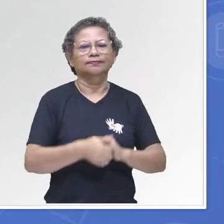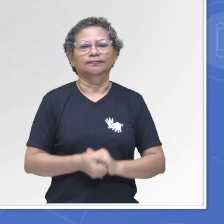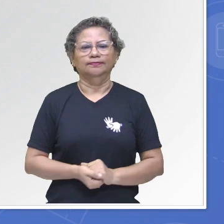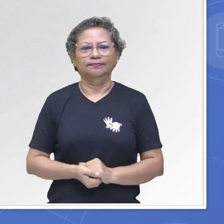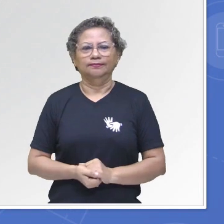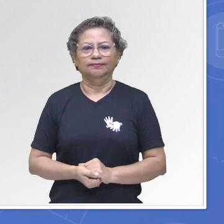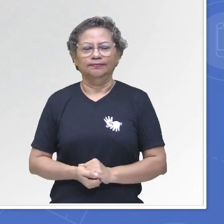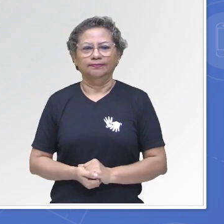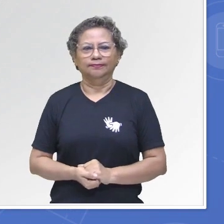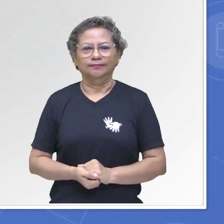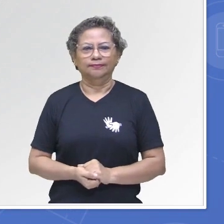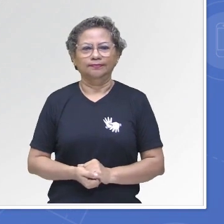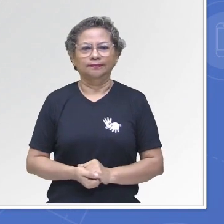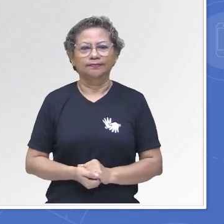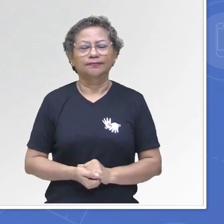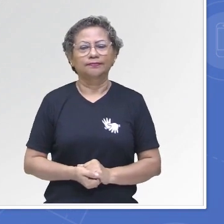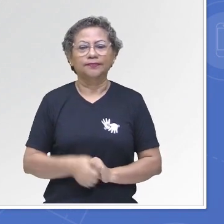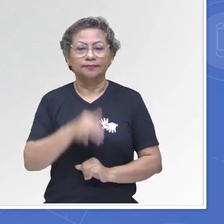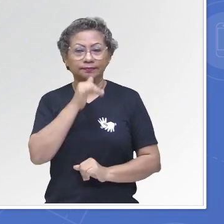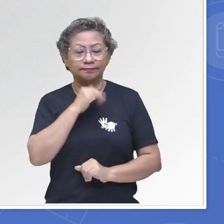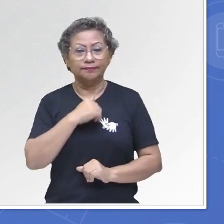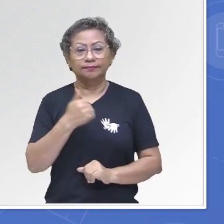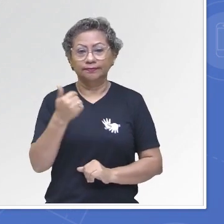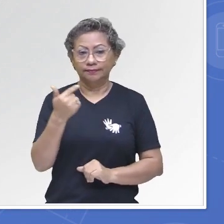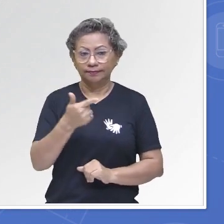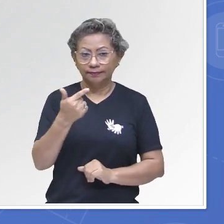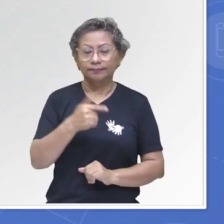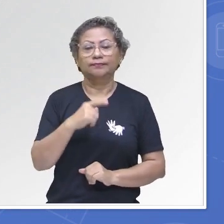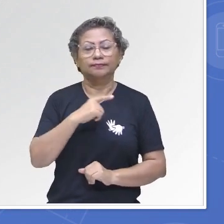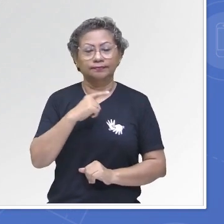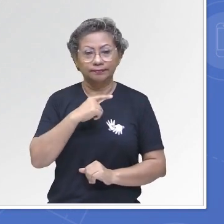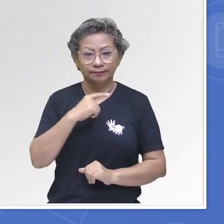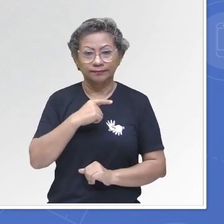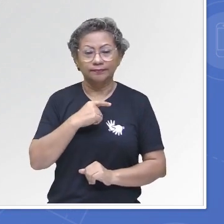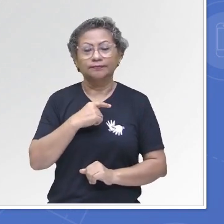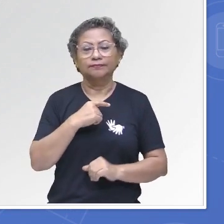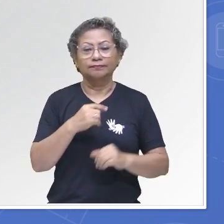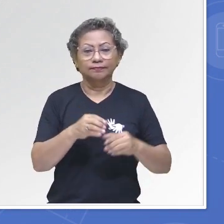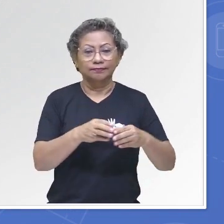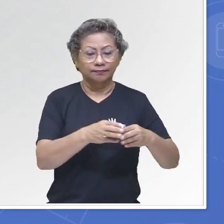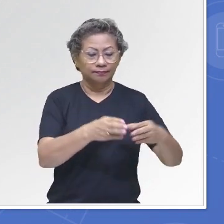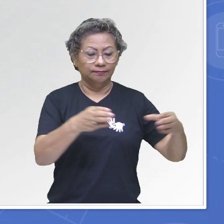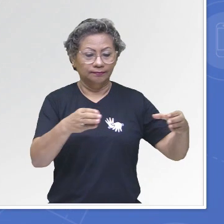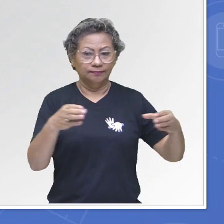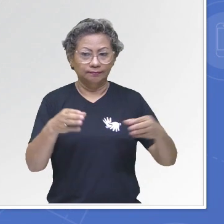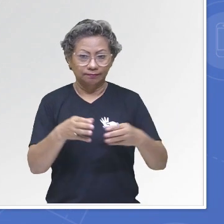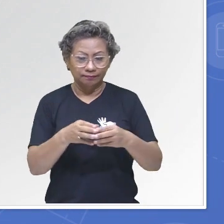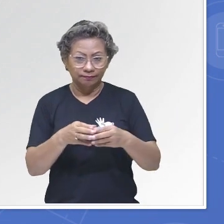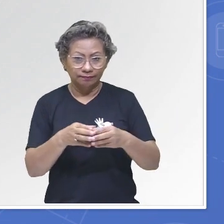aí do exemplo 2, né, nós temos uma amostragem aleatória simples, né? Falei que era